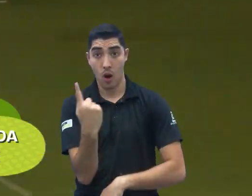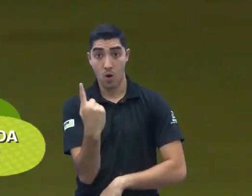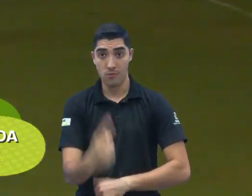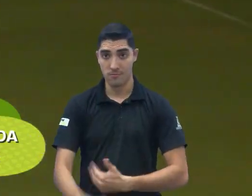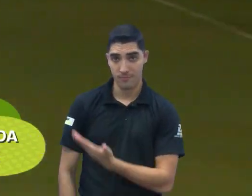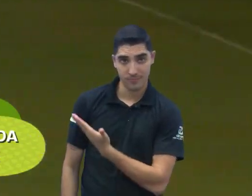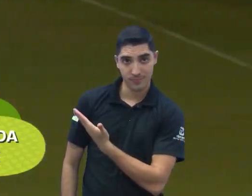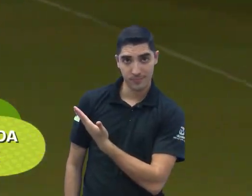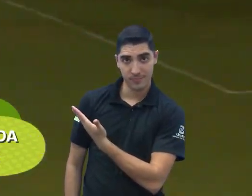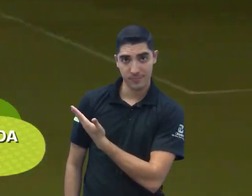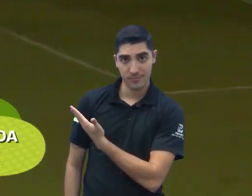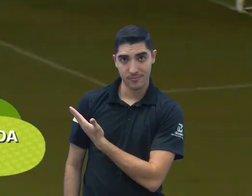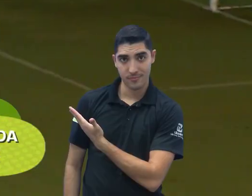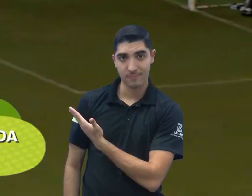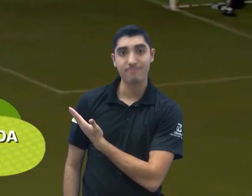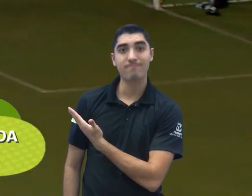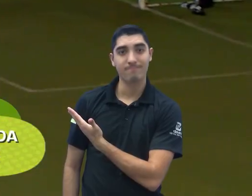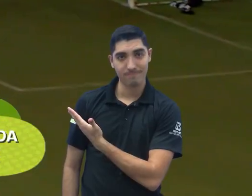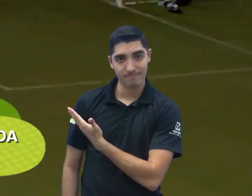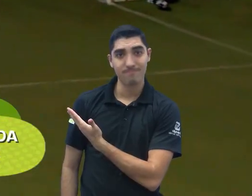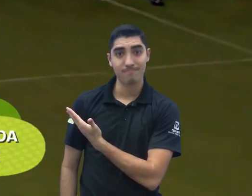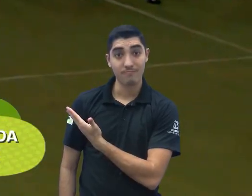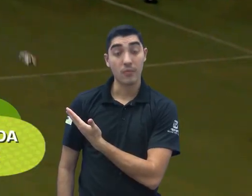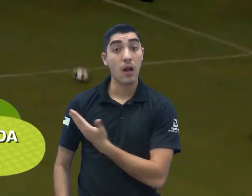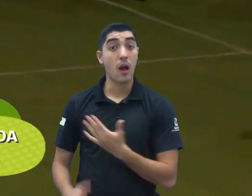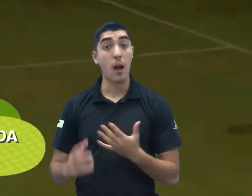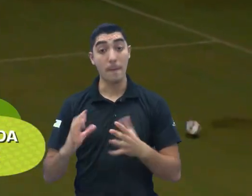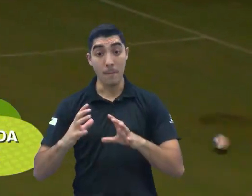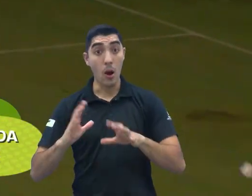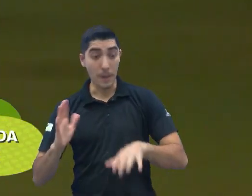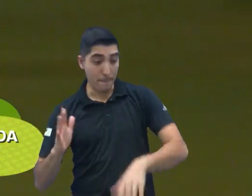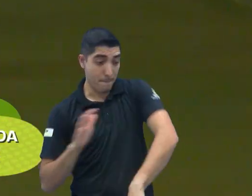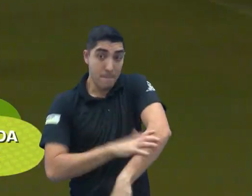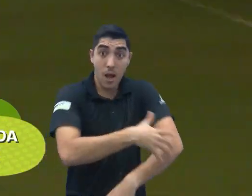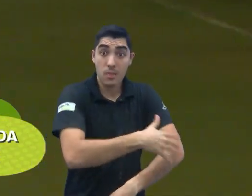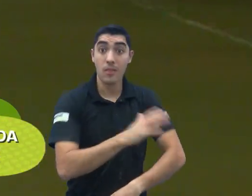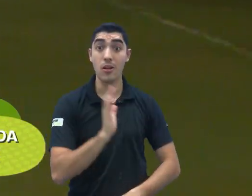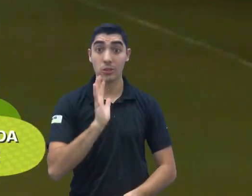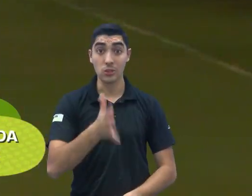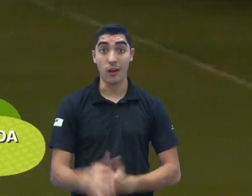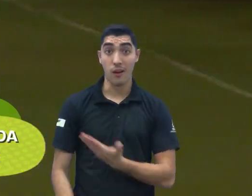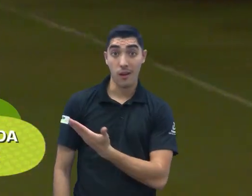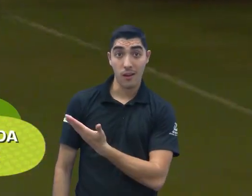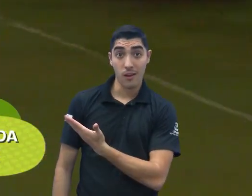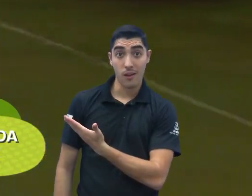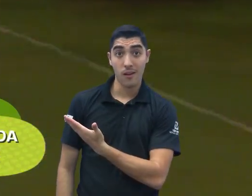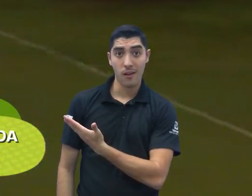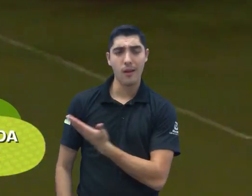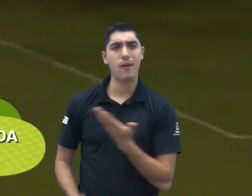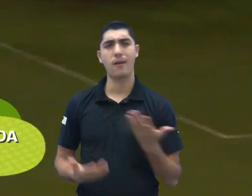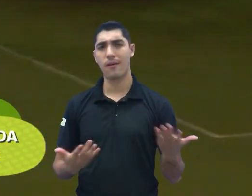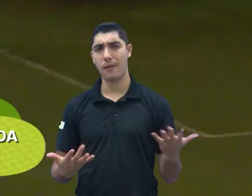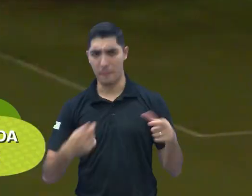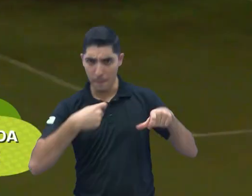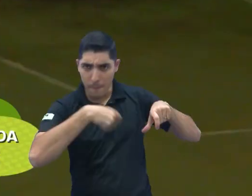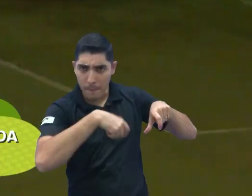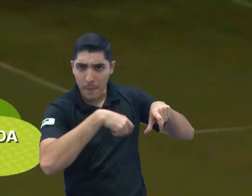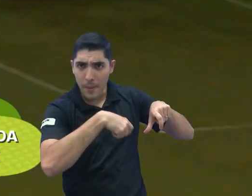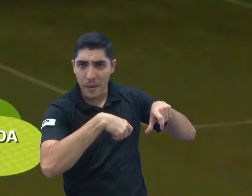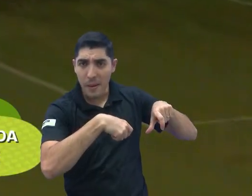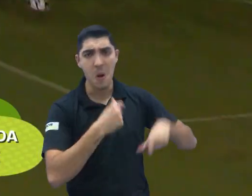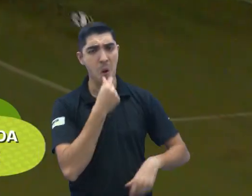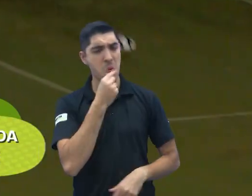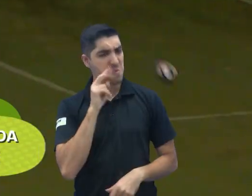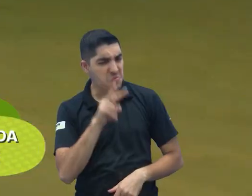em profundidade e cavou. A bola bateu no braço de Cauã Cruz. E aí, pênalti? O árbitro